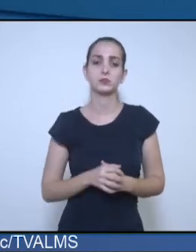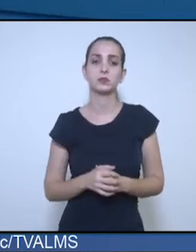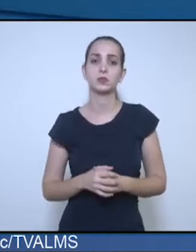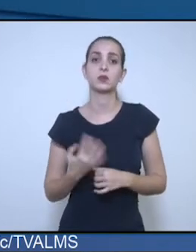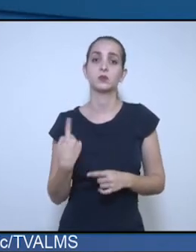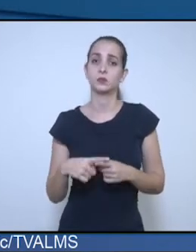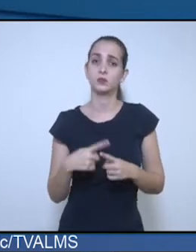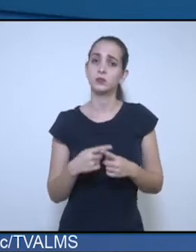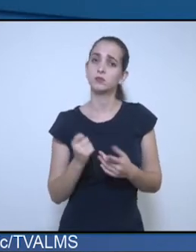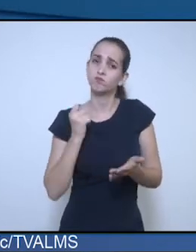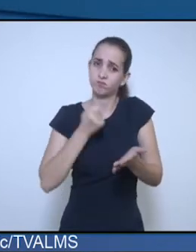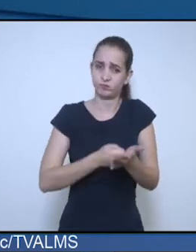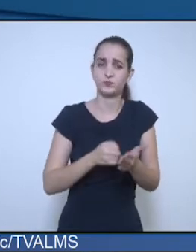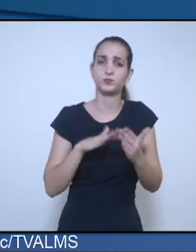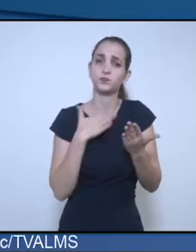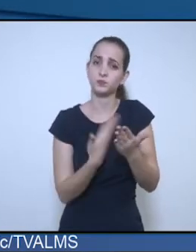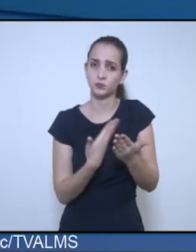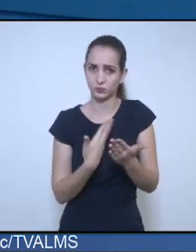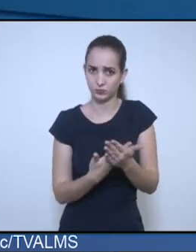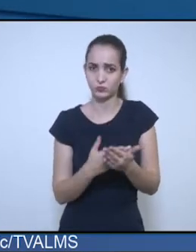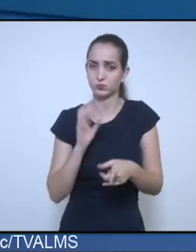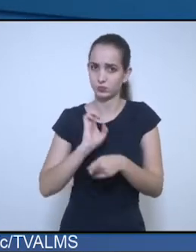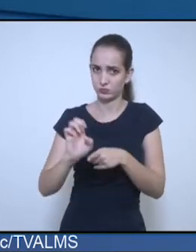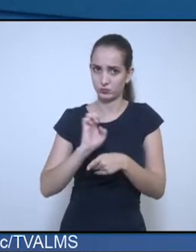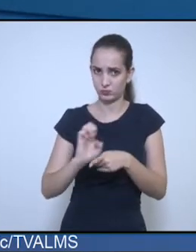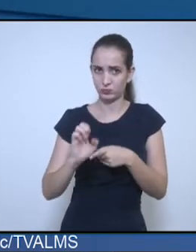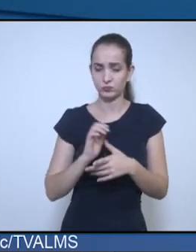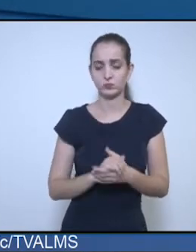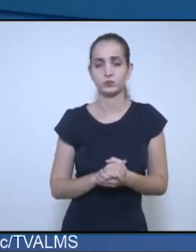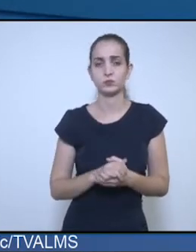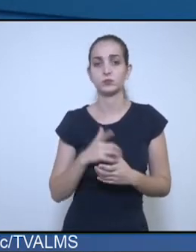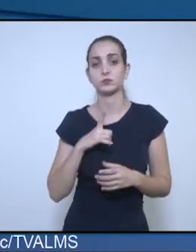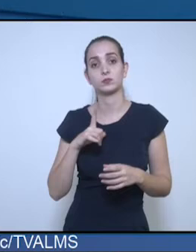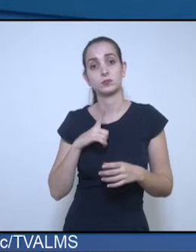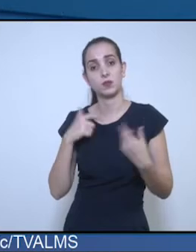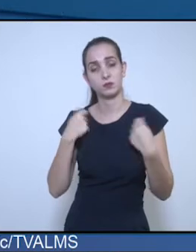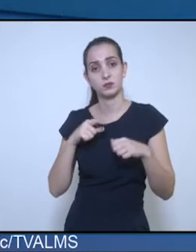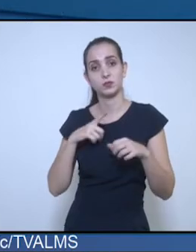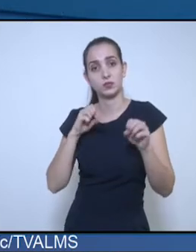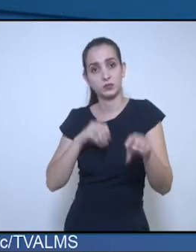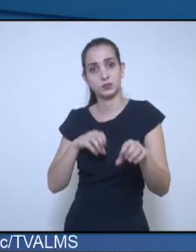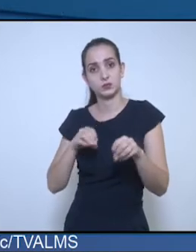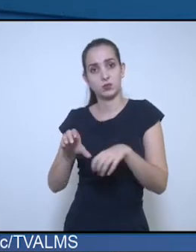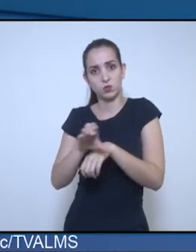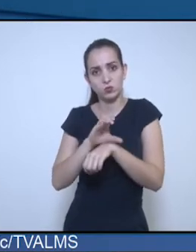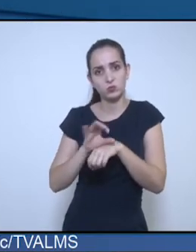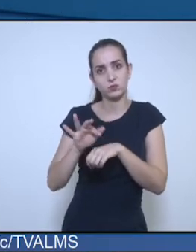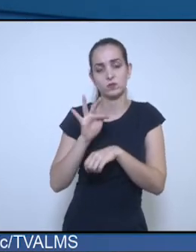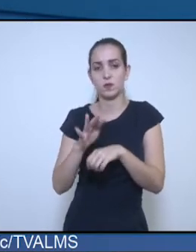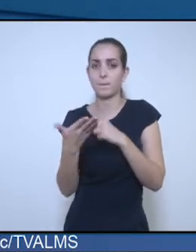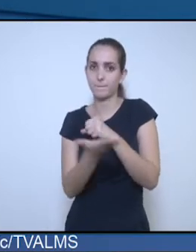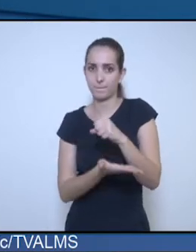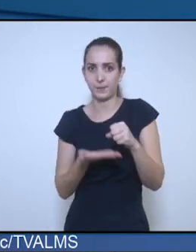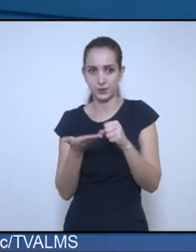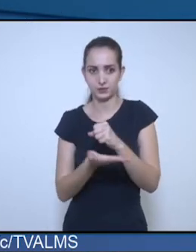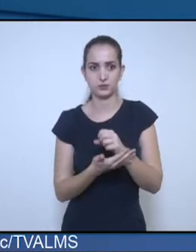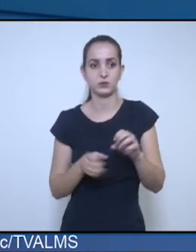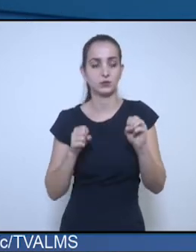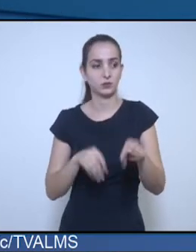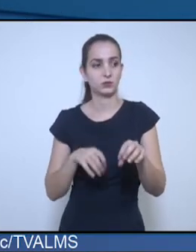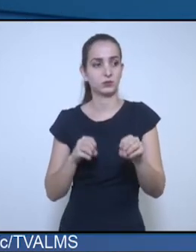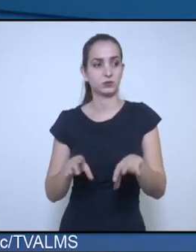determina nas escolas da rede estadual o ensino constitucional básico.